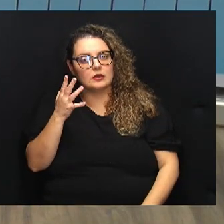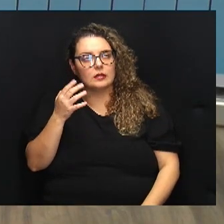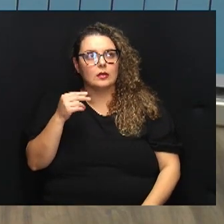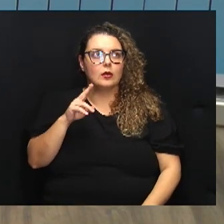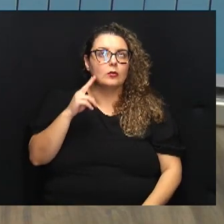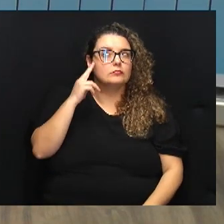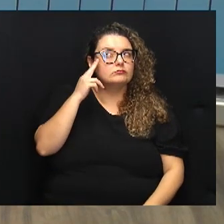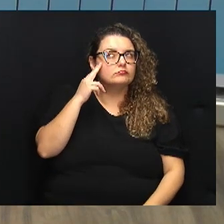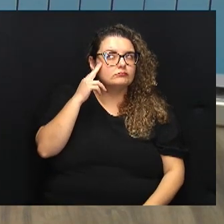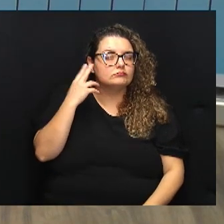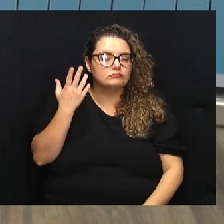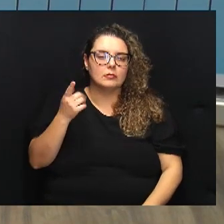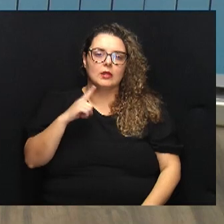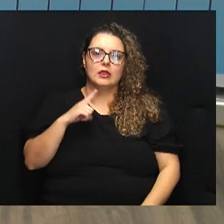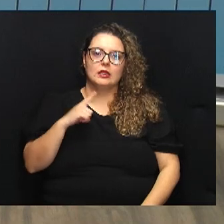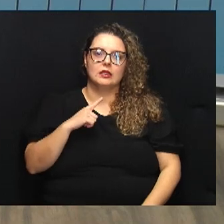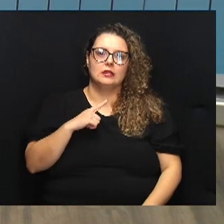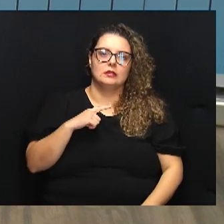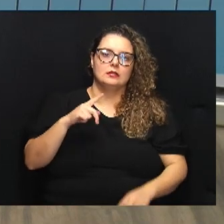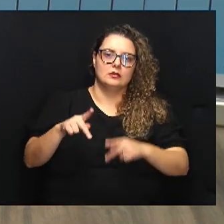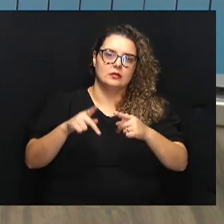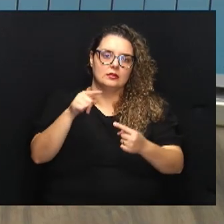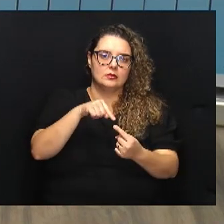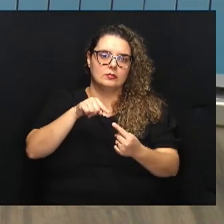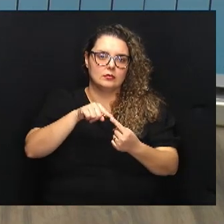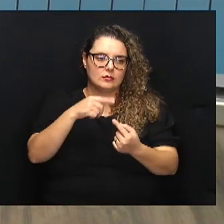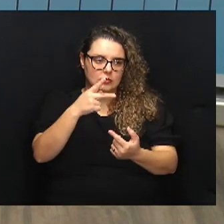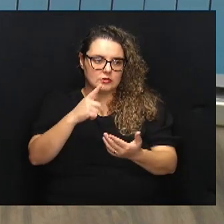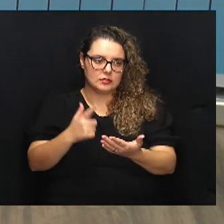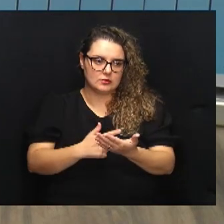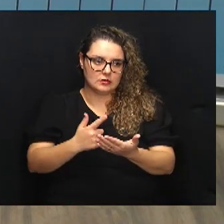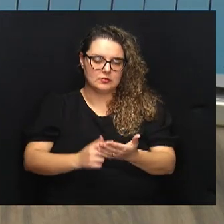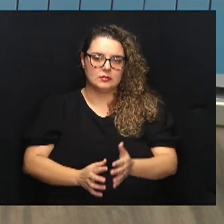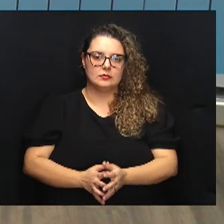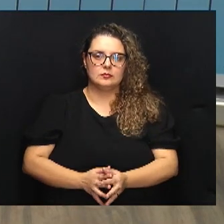imagina que exista um público-alvo para o seu livro?